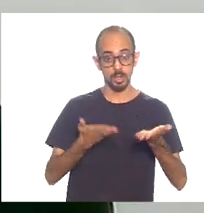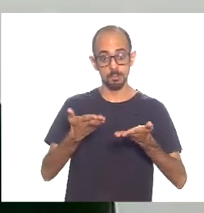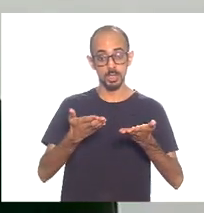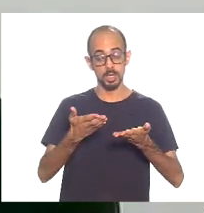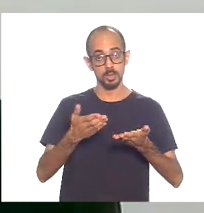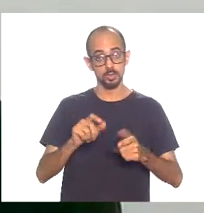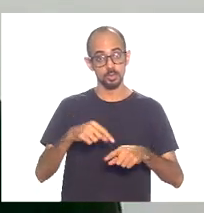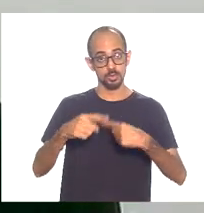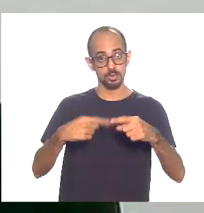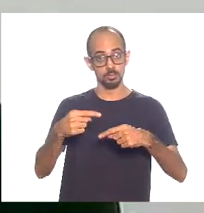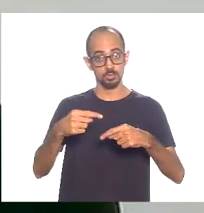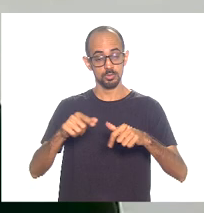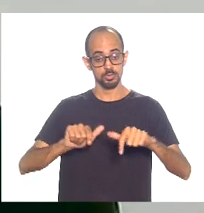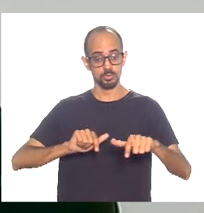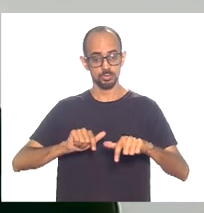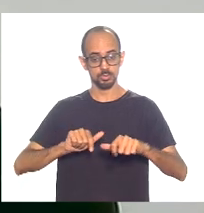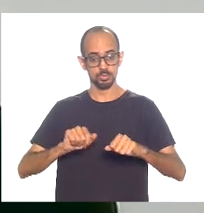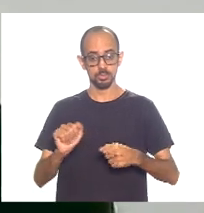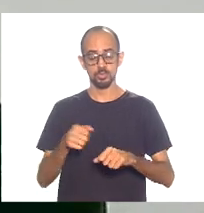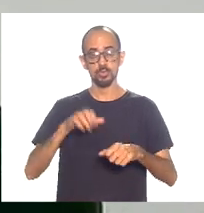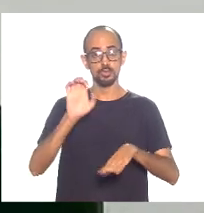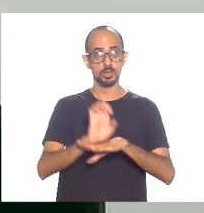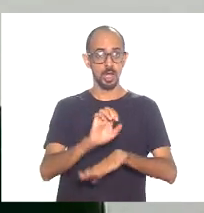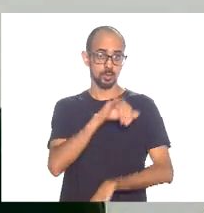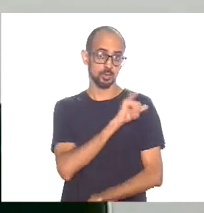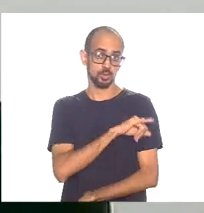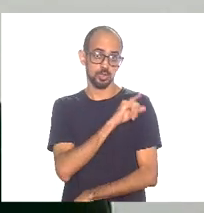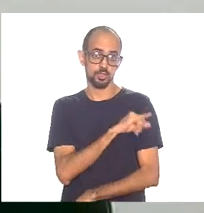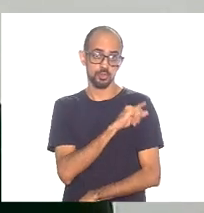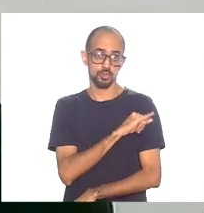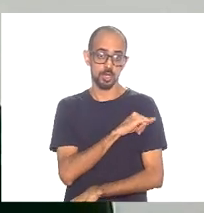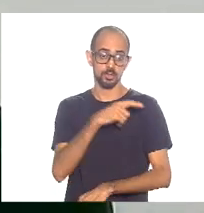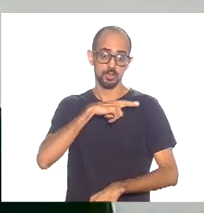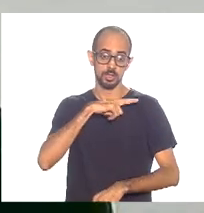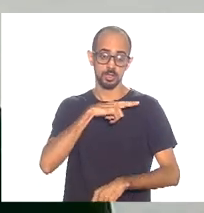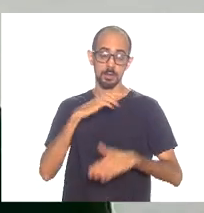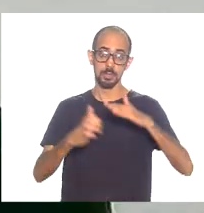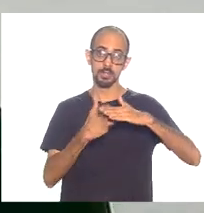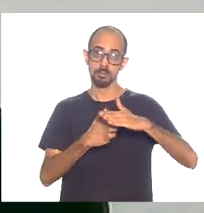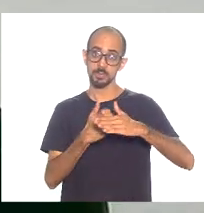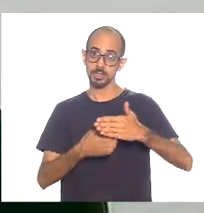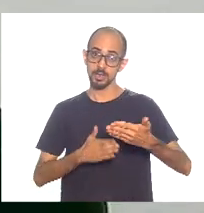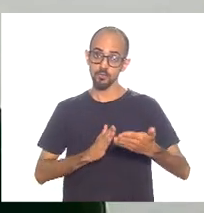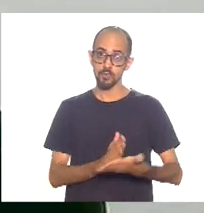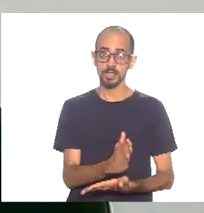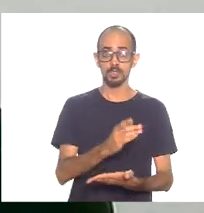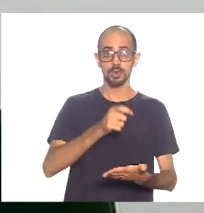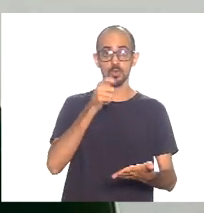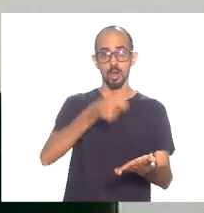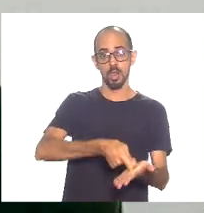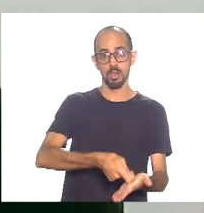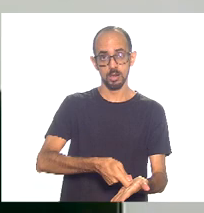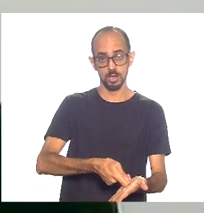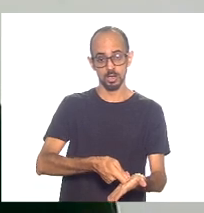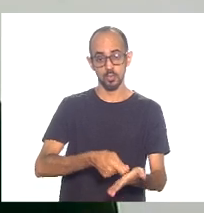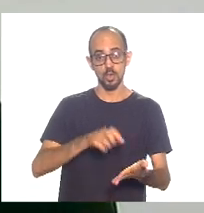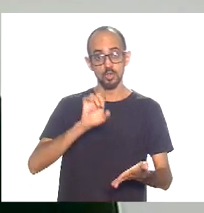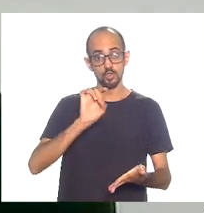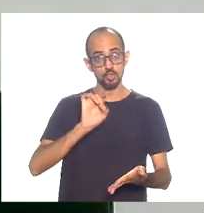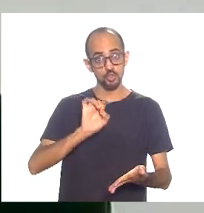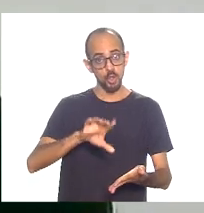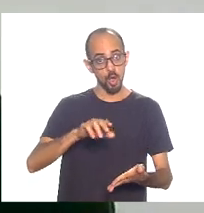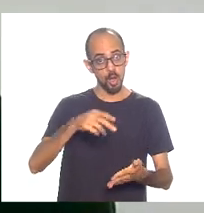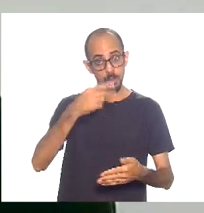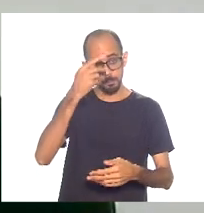operações internas com gás natural produzido no Estado do Rio de Janeiro, destinado às empresas ou consórcios estabelecidos ou que venham a se estabelecer no Estado do Rio de Janeiro, somente